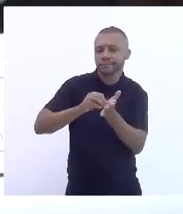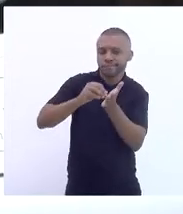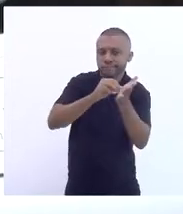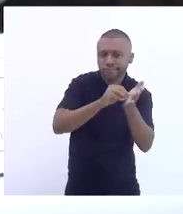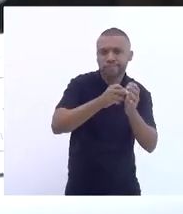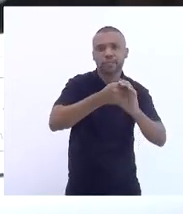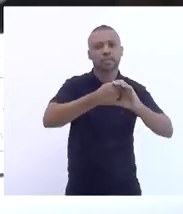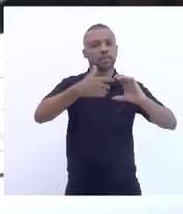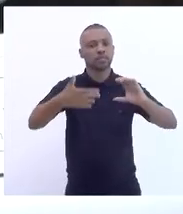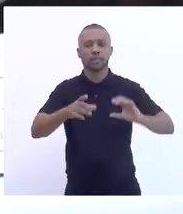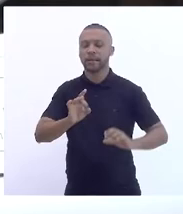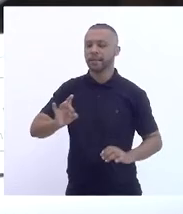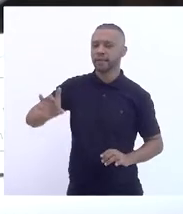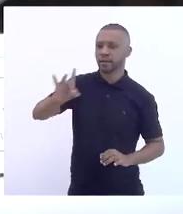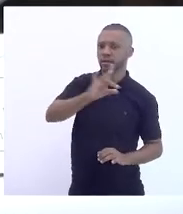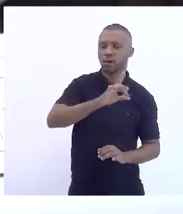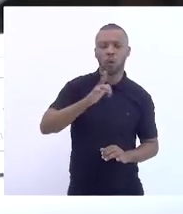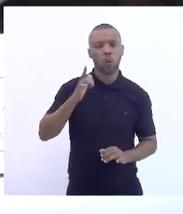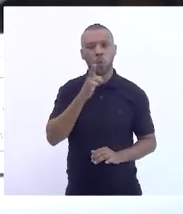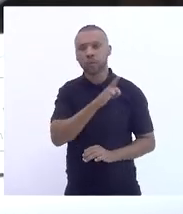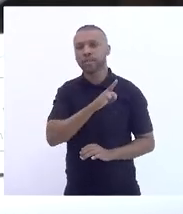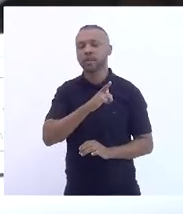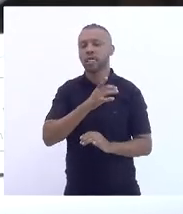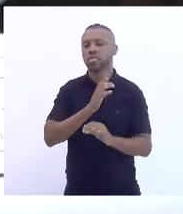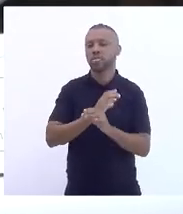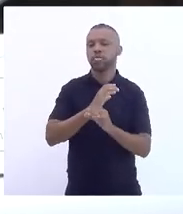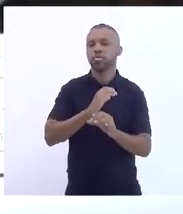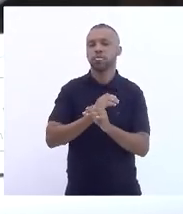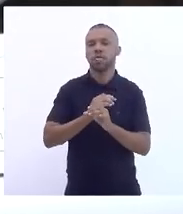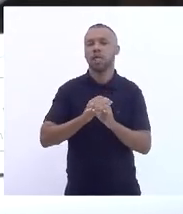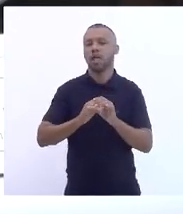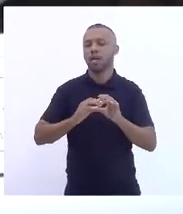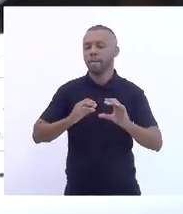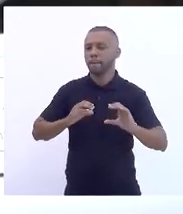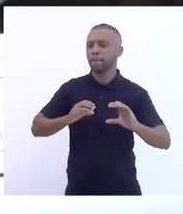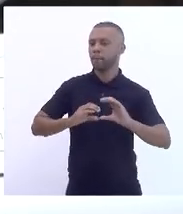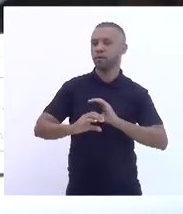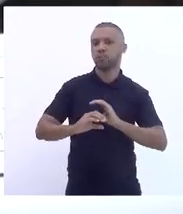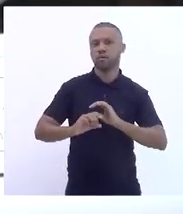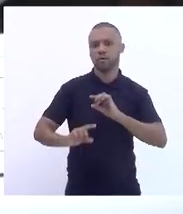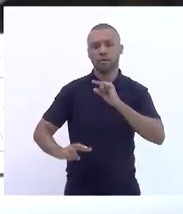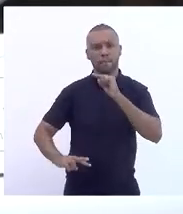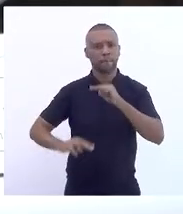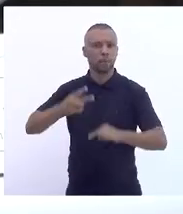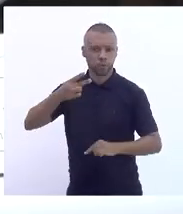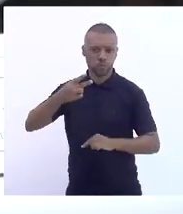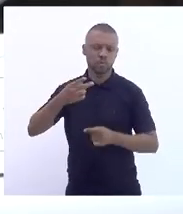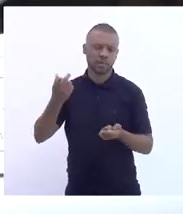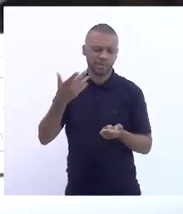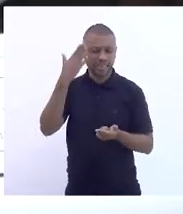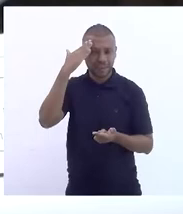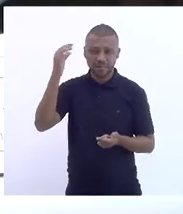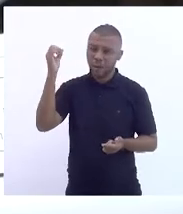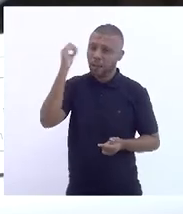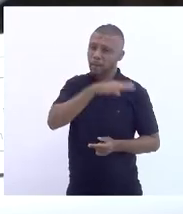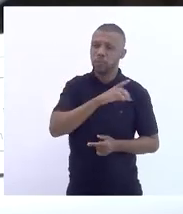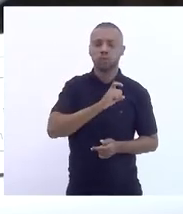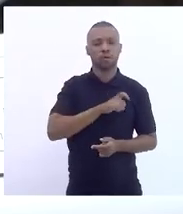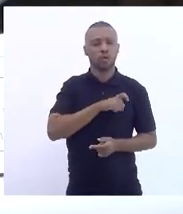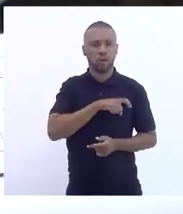veicular e conseguir romper com esse estado de coisas que é de profunda violação como foi bem colocado aqui